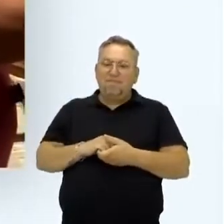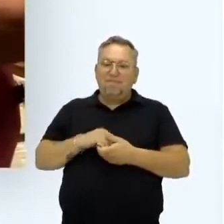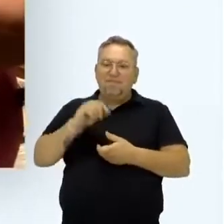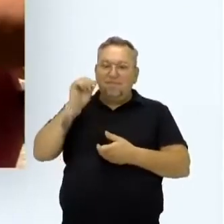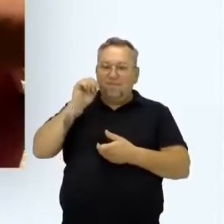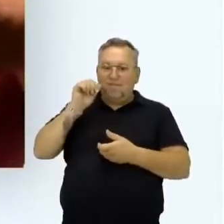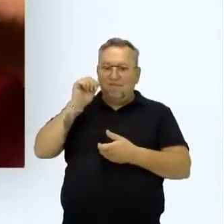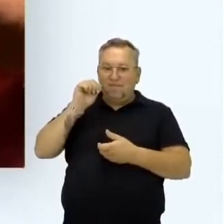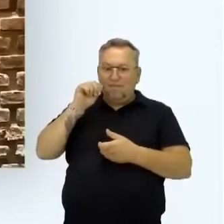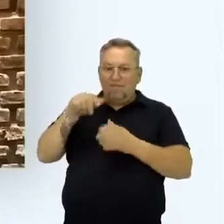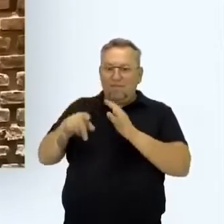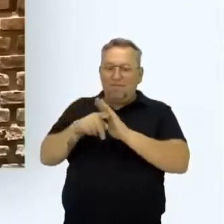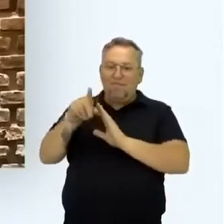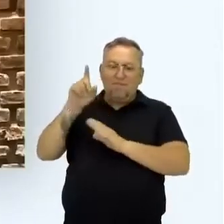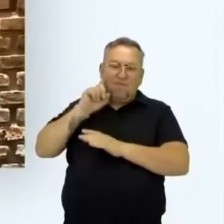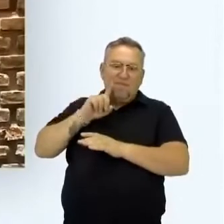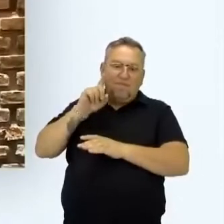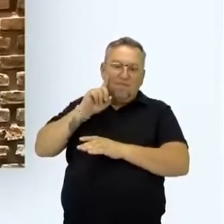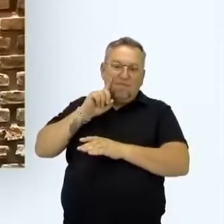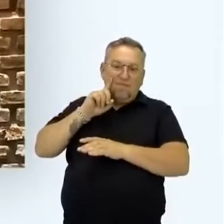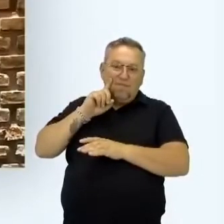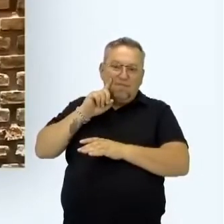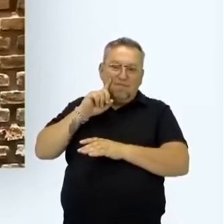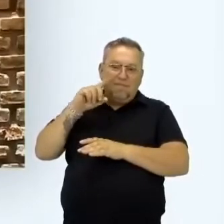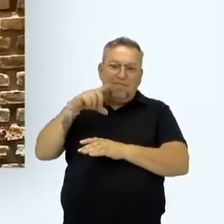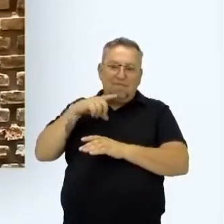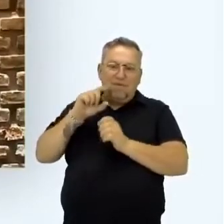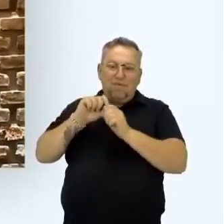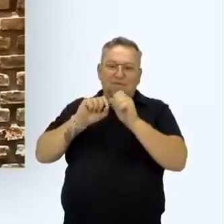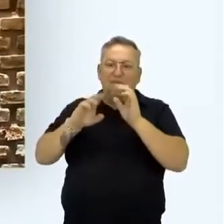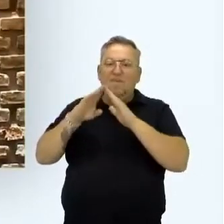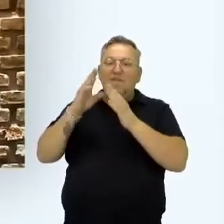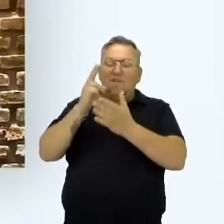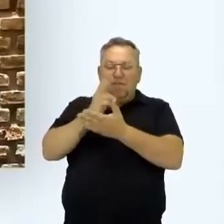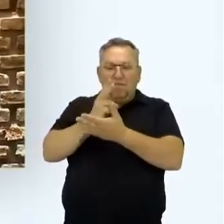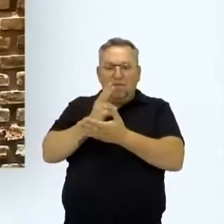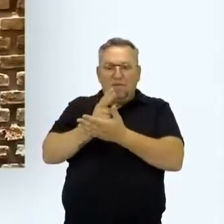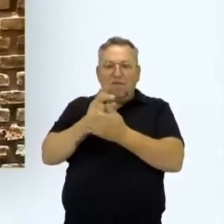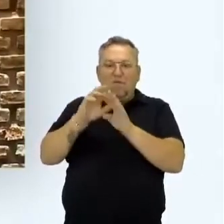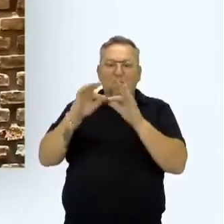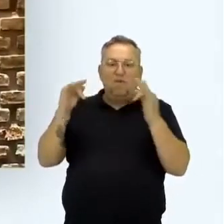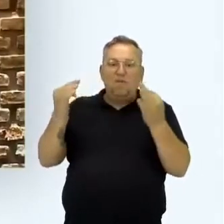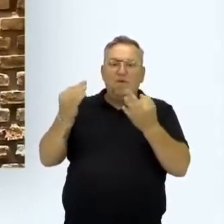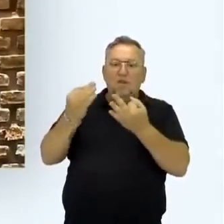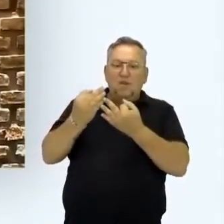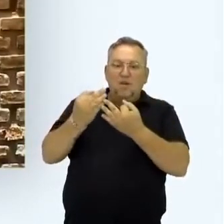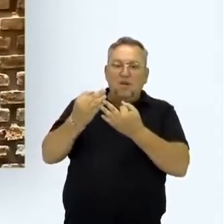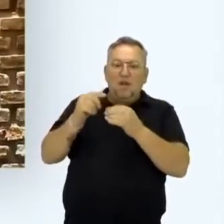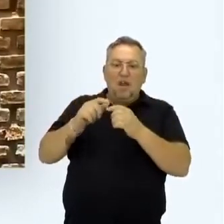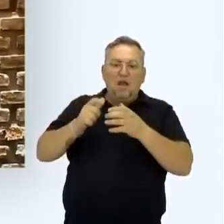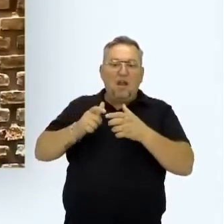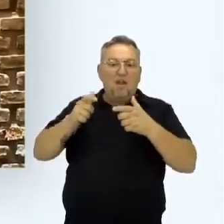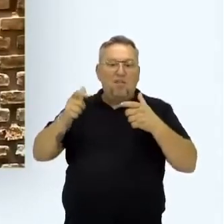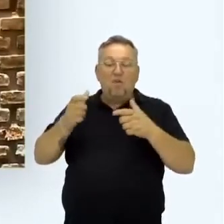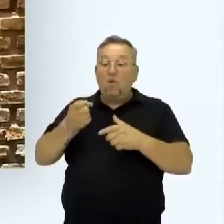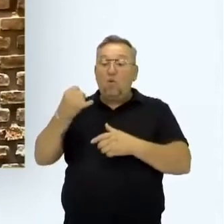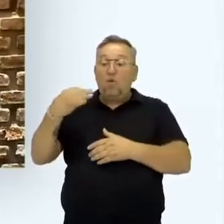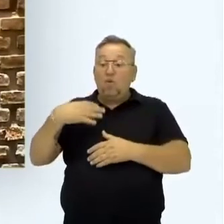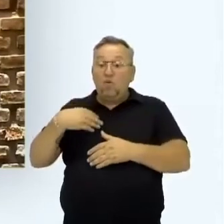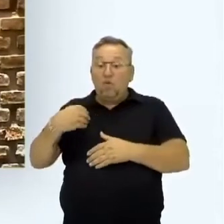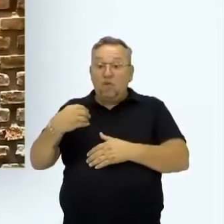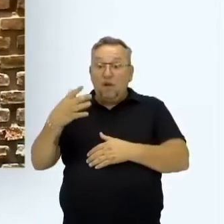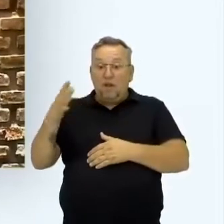bolsa pelo governo. Dá para gastar em casa mesmo. Com a família, que a minha família é grande. Quantos